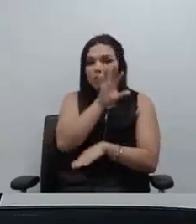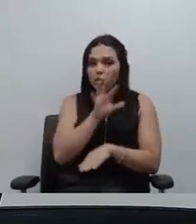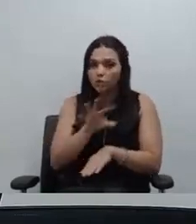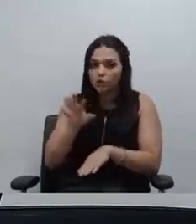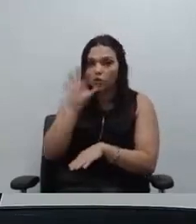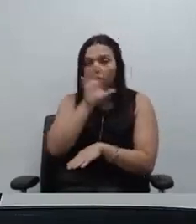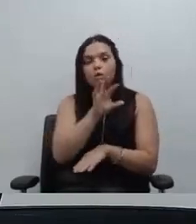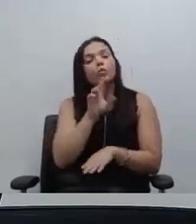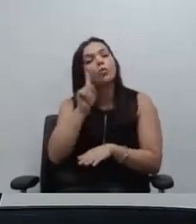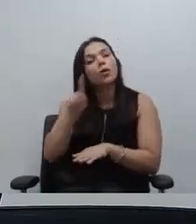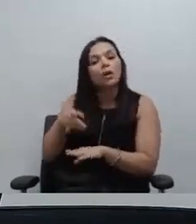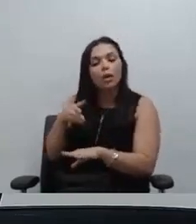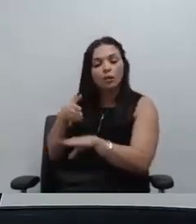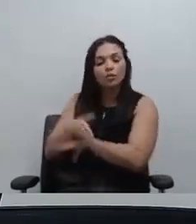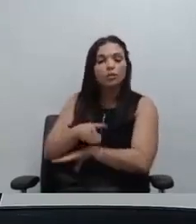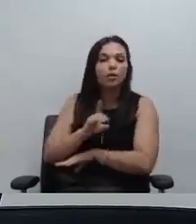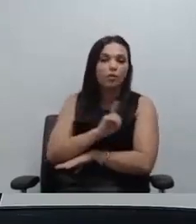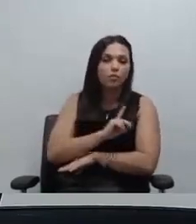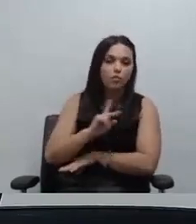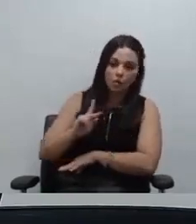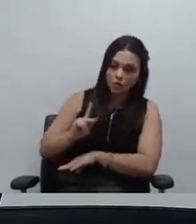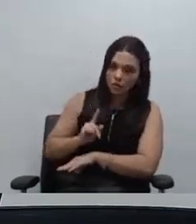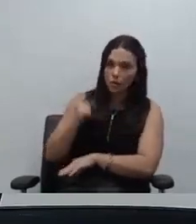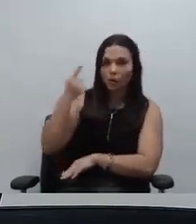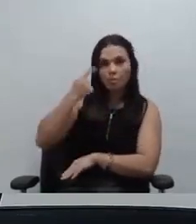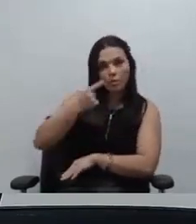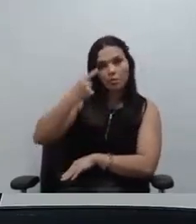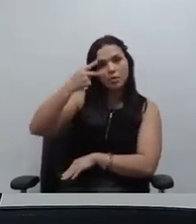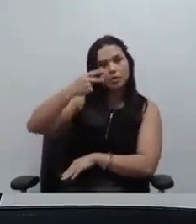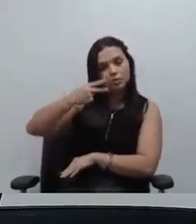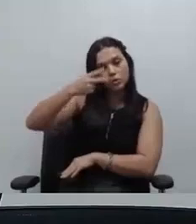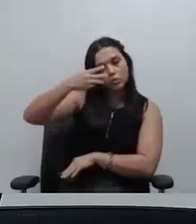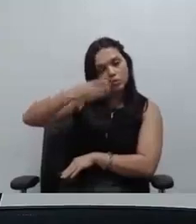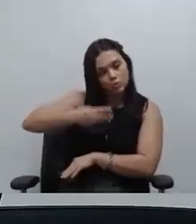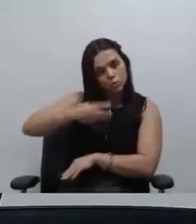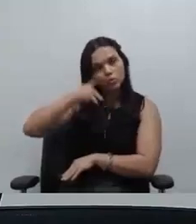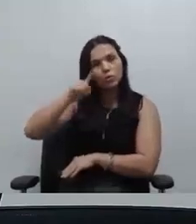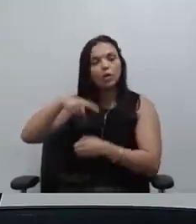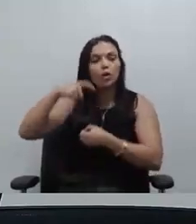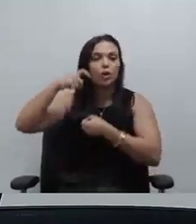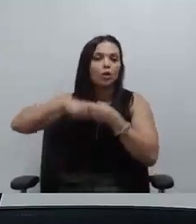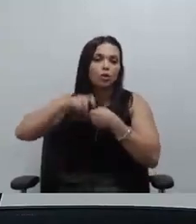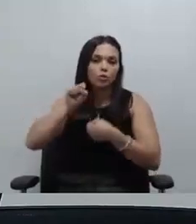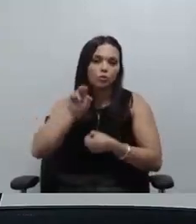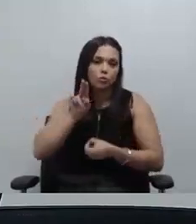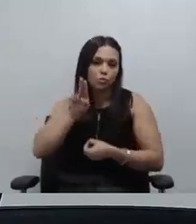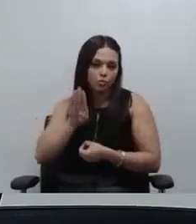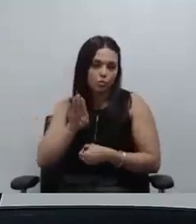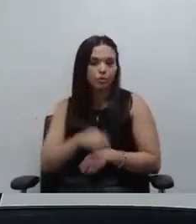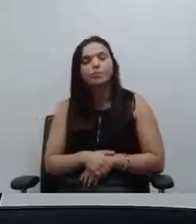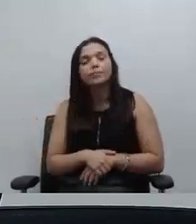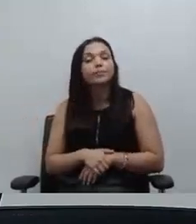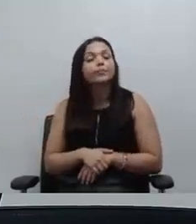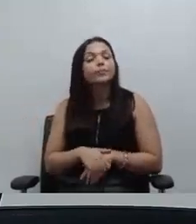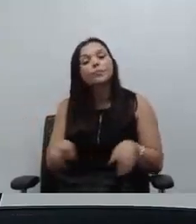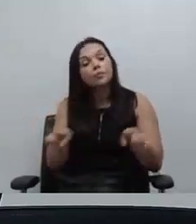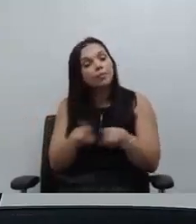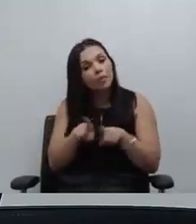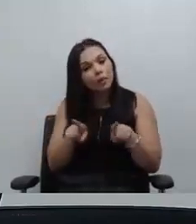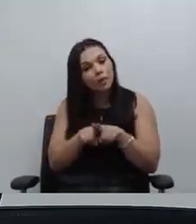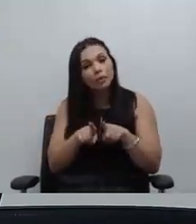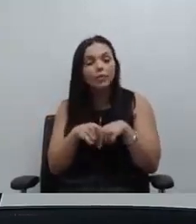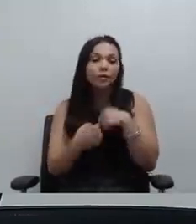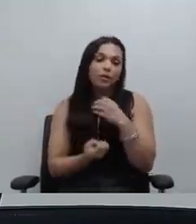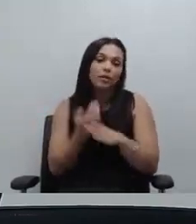Defensoria Pública e da primeira, da segunda e da terceira subdefensorias públicas gerais. E seja criado e implementado um